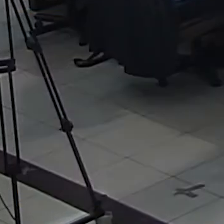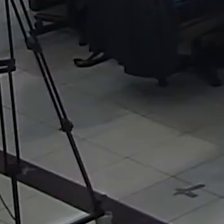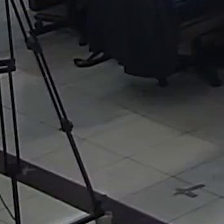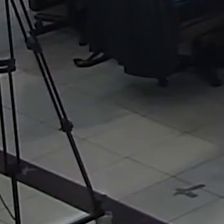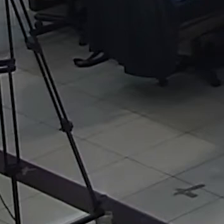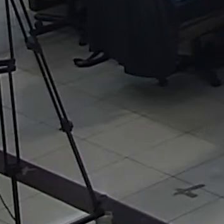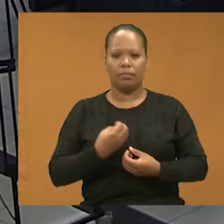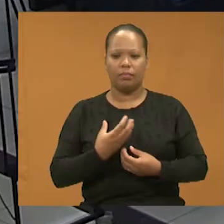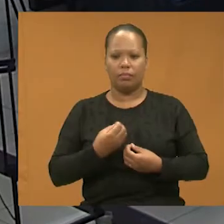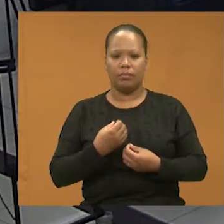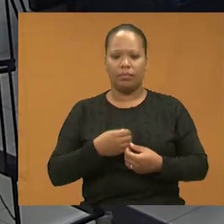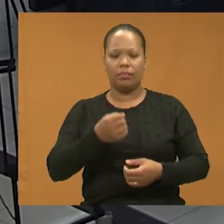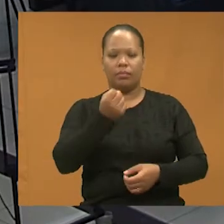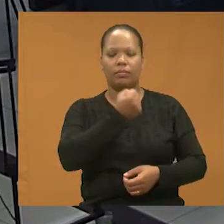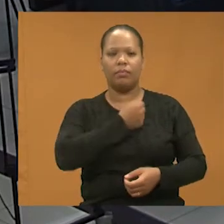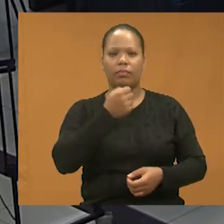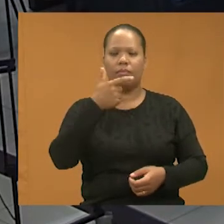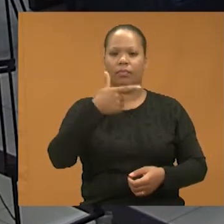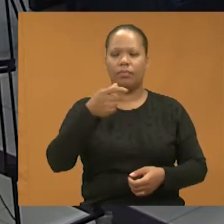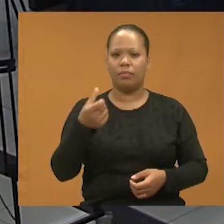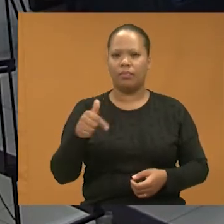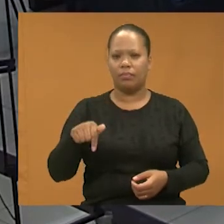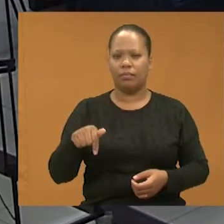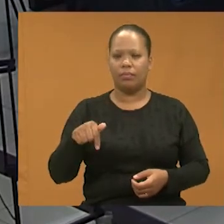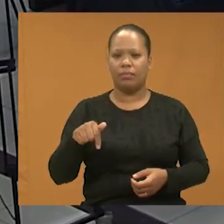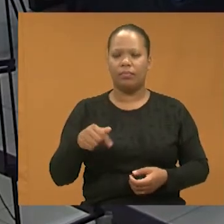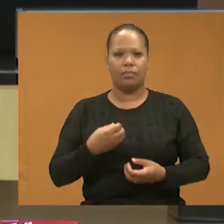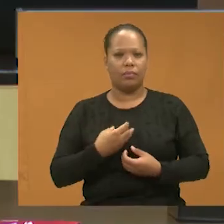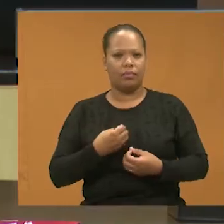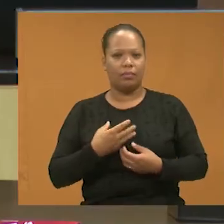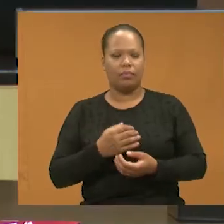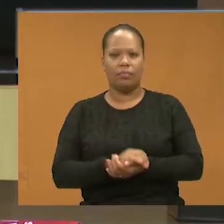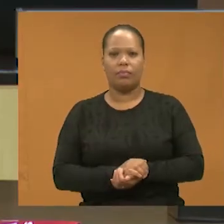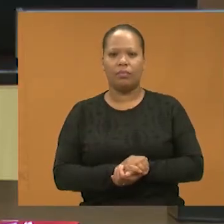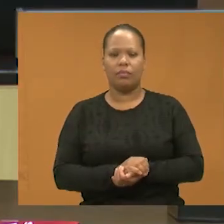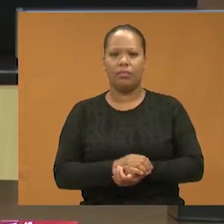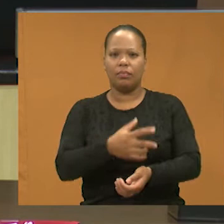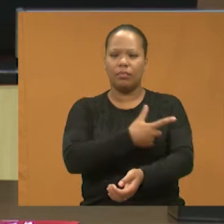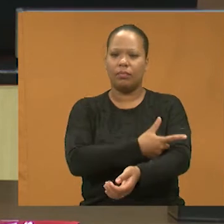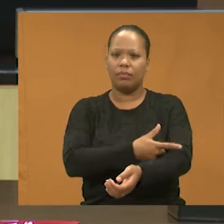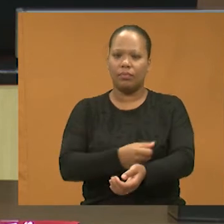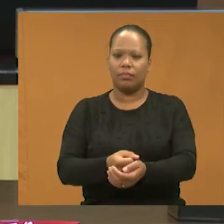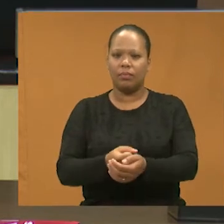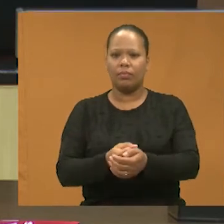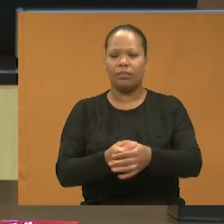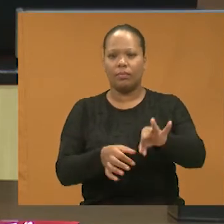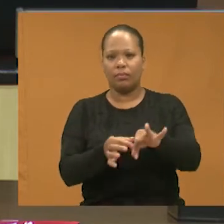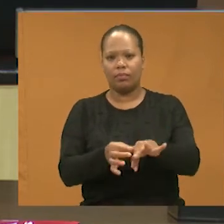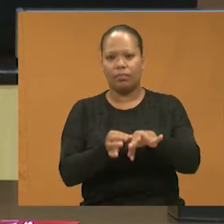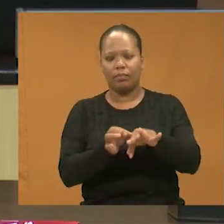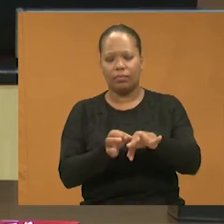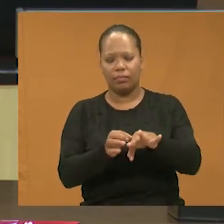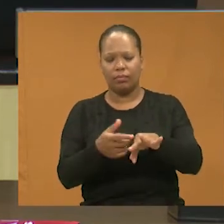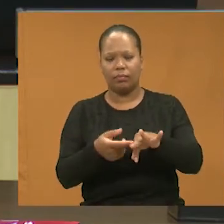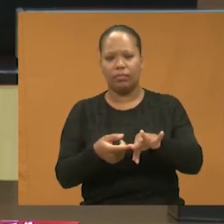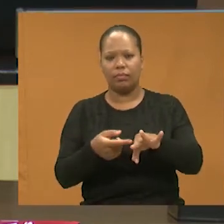Pedido de informação número 27. Requer informações acerca de exame de biópsia de próstata na rede municipal